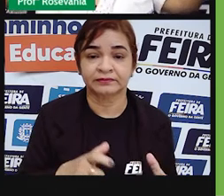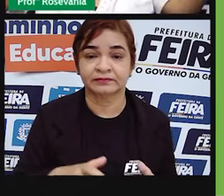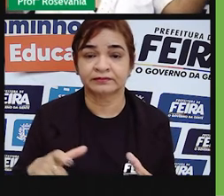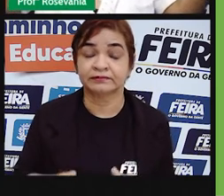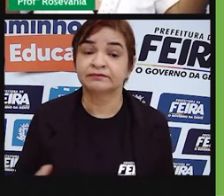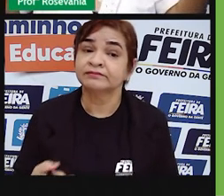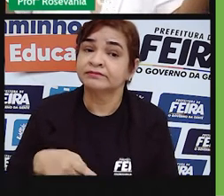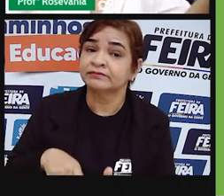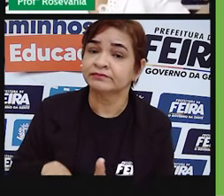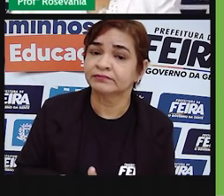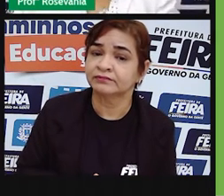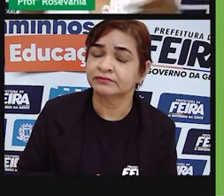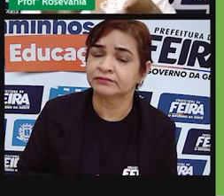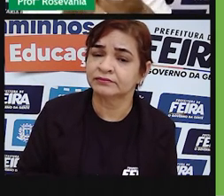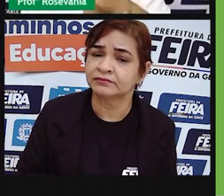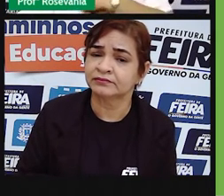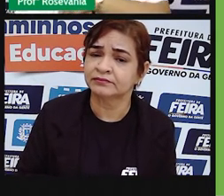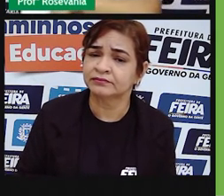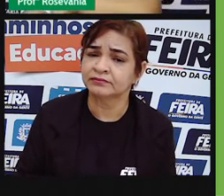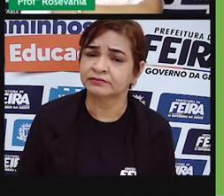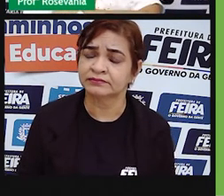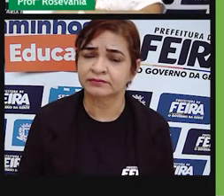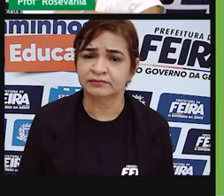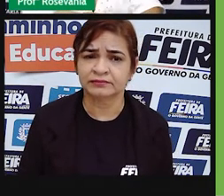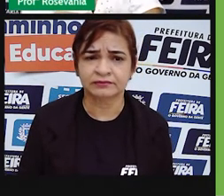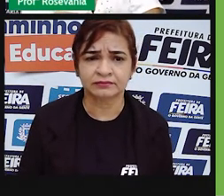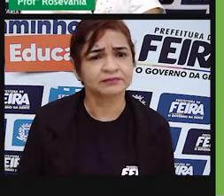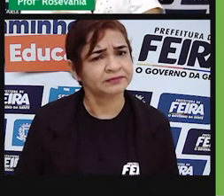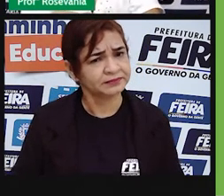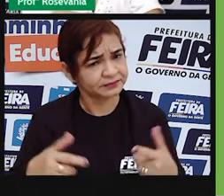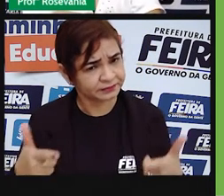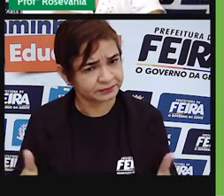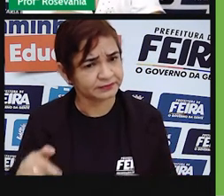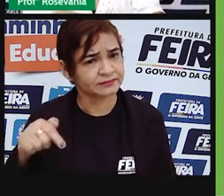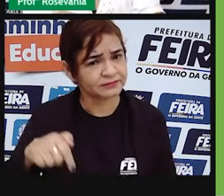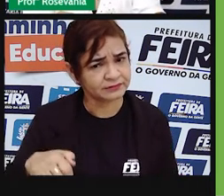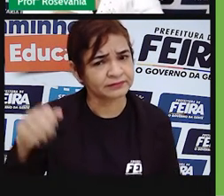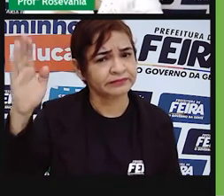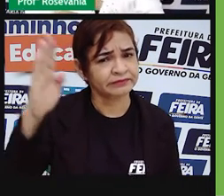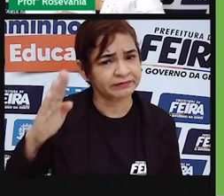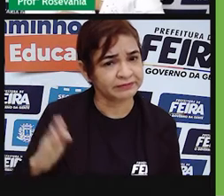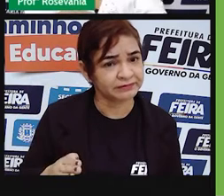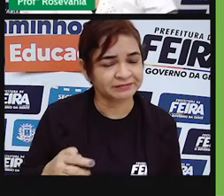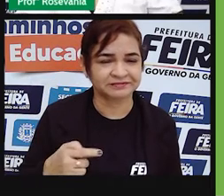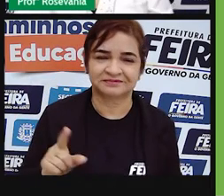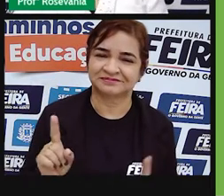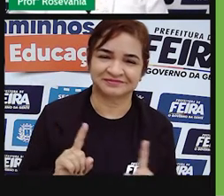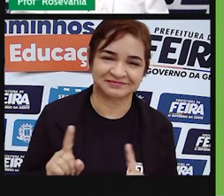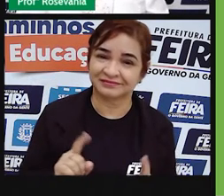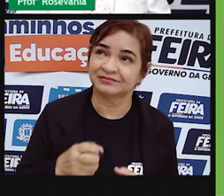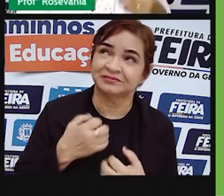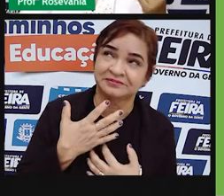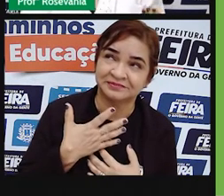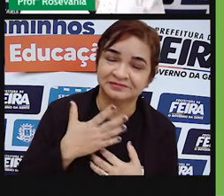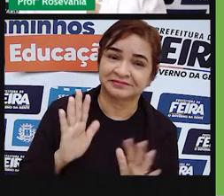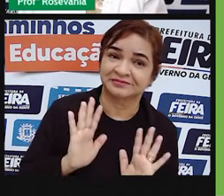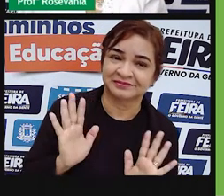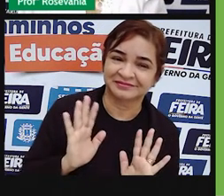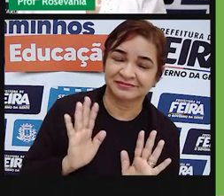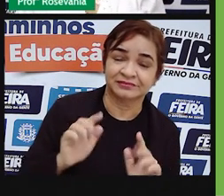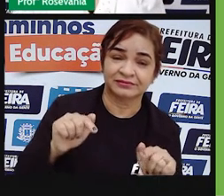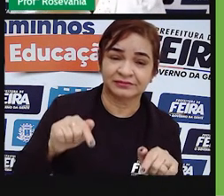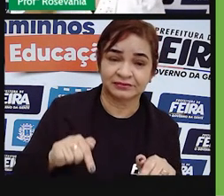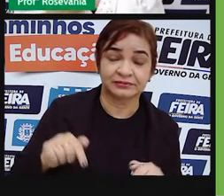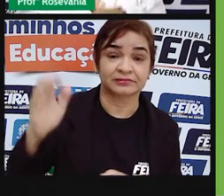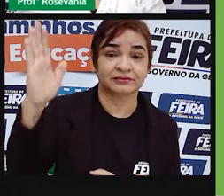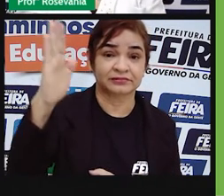a pergunta, ô, pro Rose, mas a gente tem isso tudo aqui no Brasil? Graças a Deus que não, né? A gente aqui no